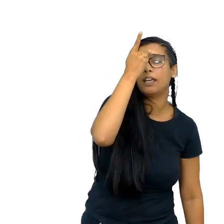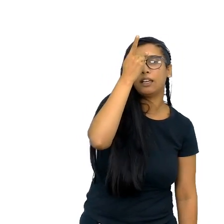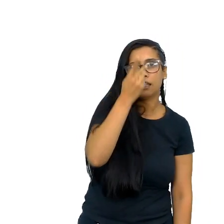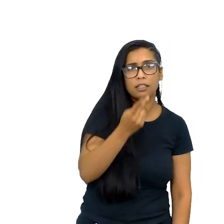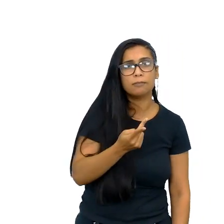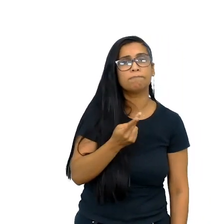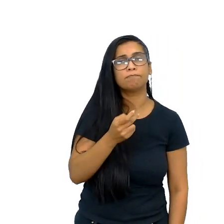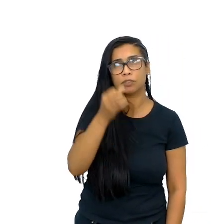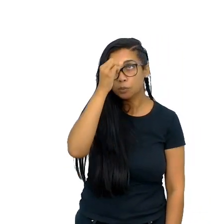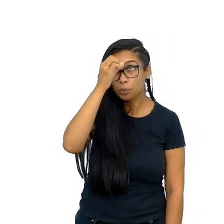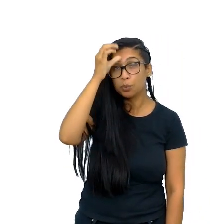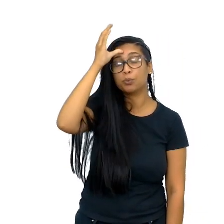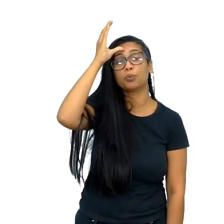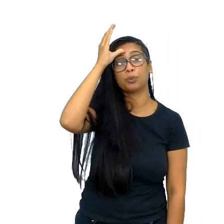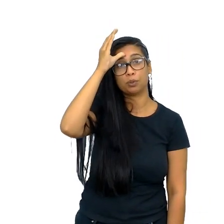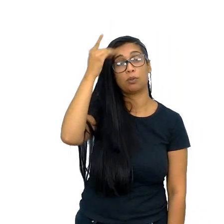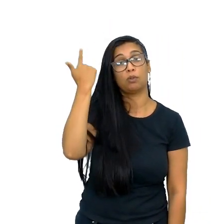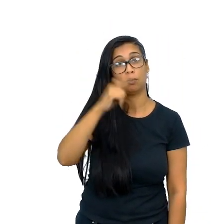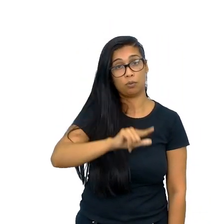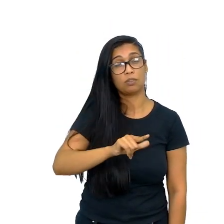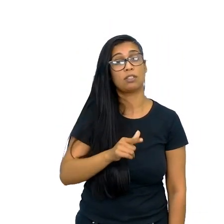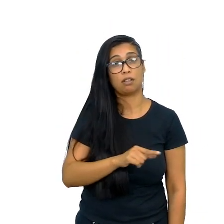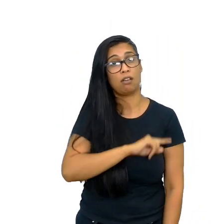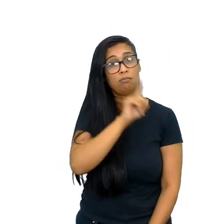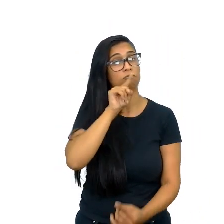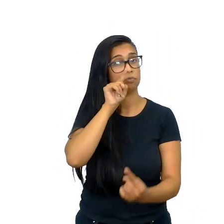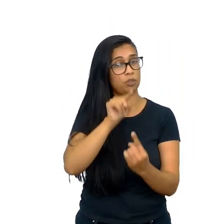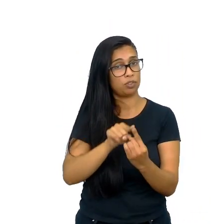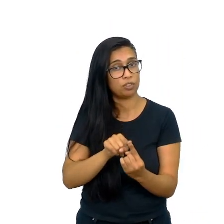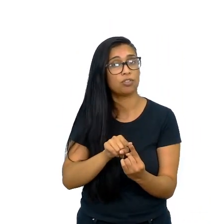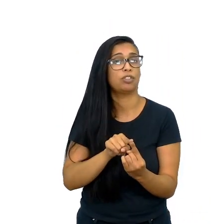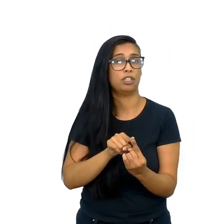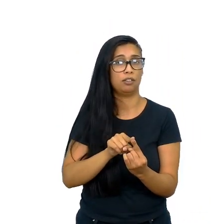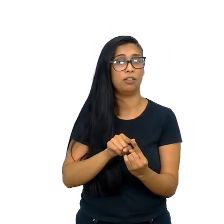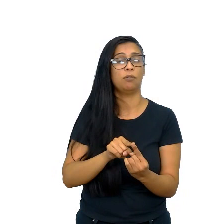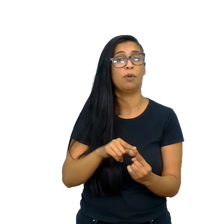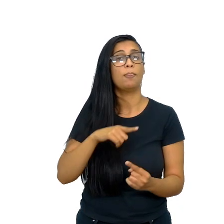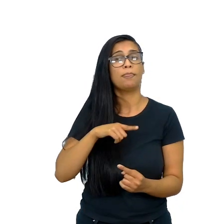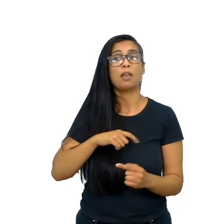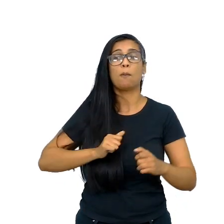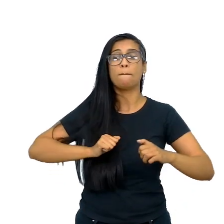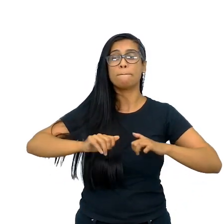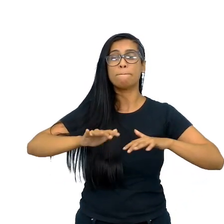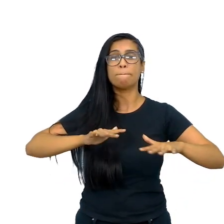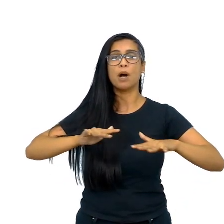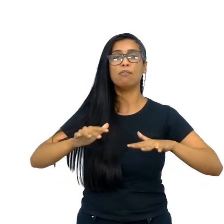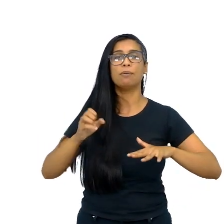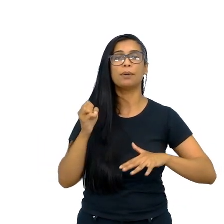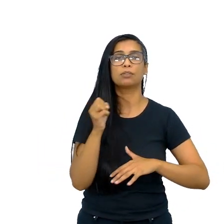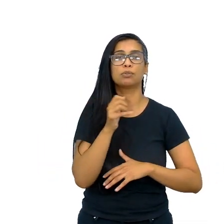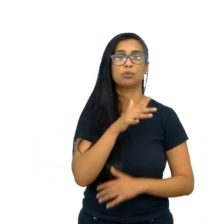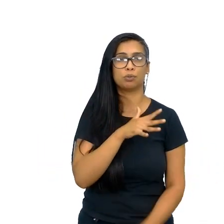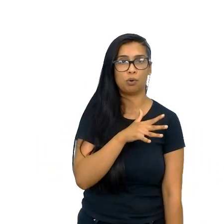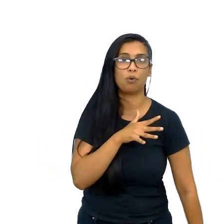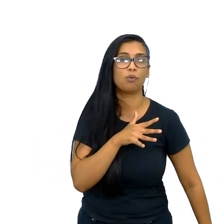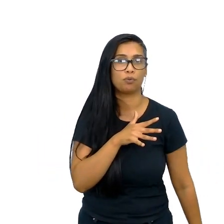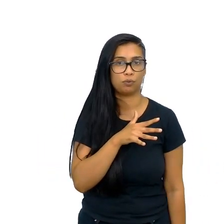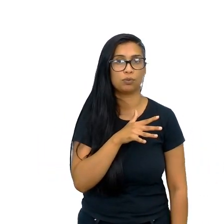sim recriar e produzir novos movimentos, né, dentro dessa composição